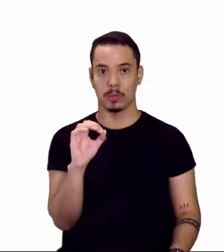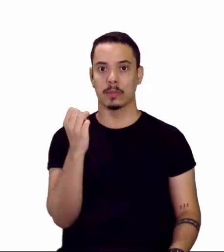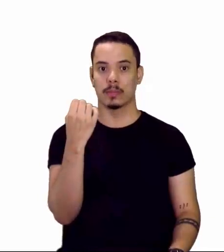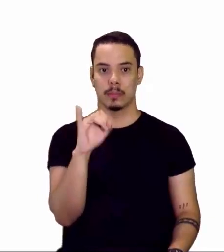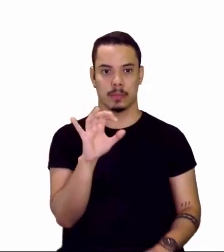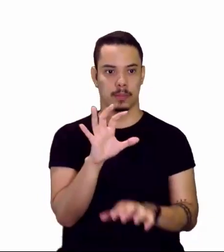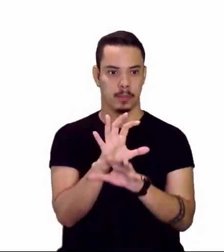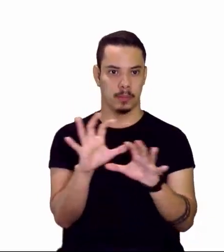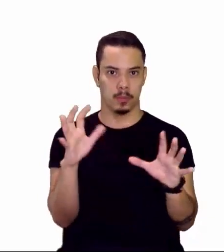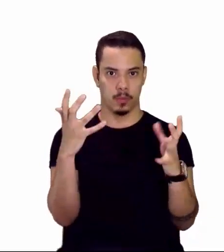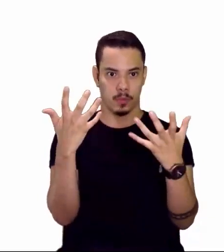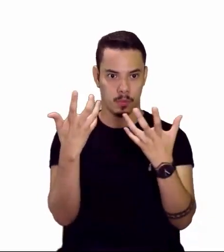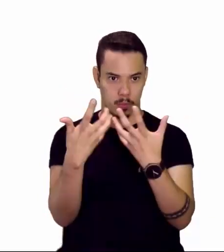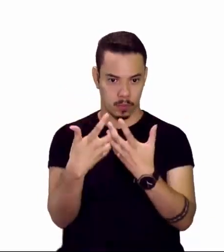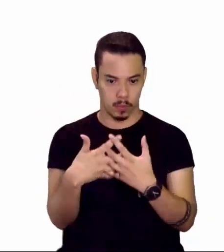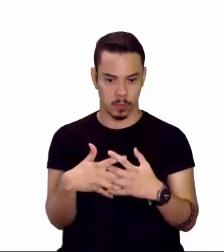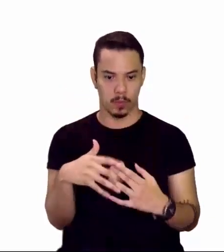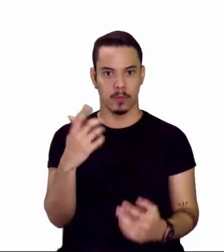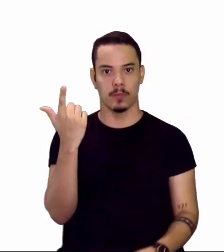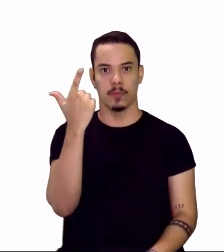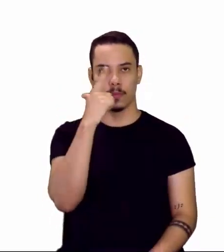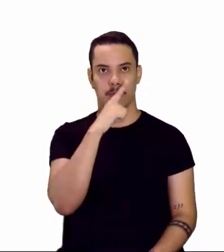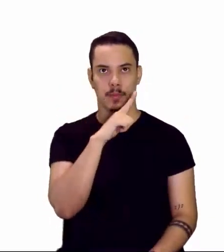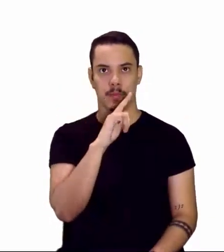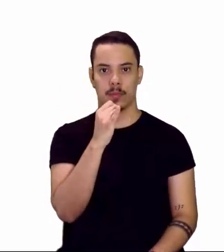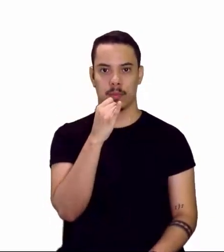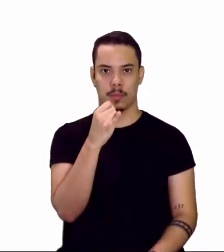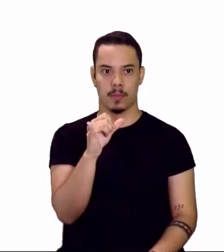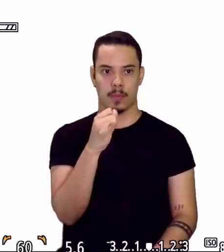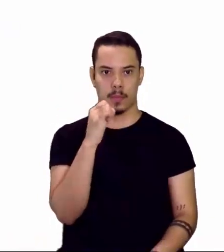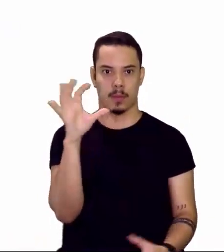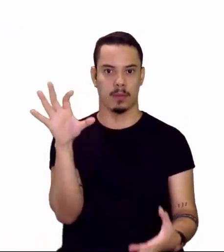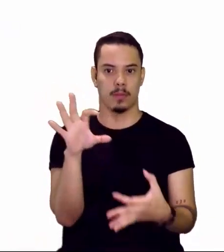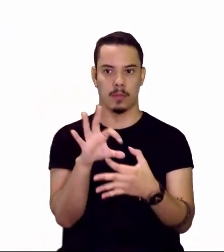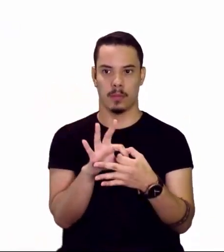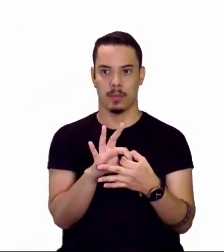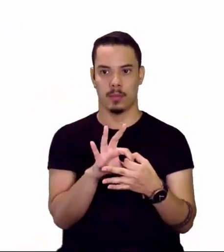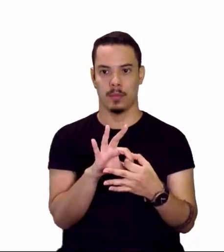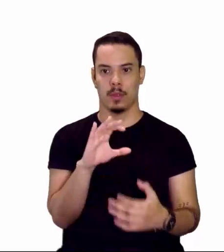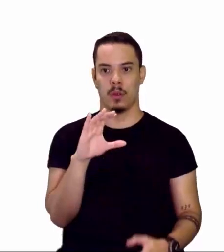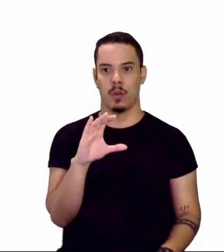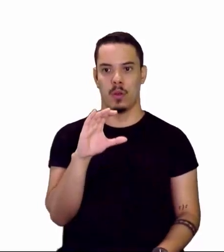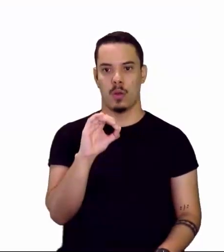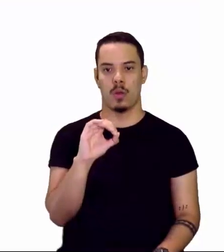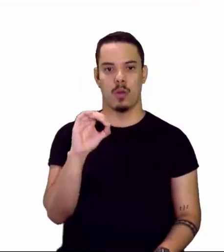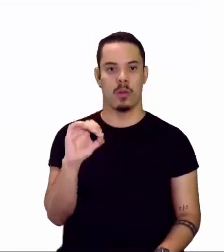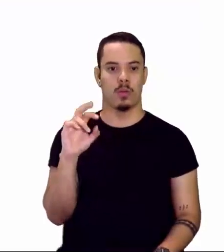essa ligação é chamada de ligação coordenada.